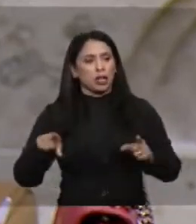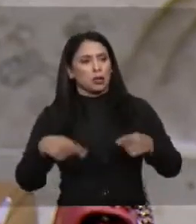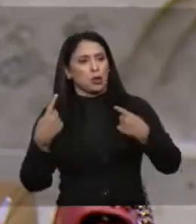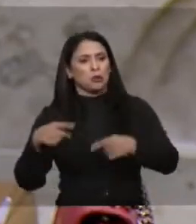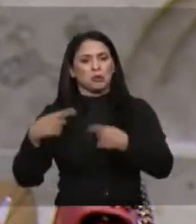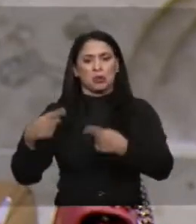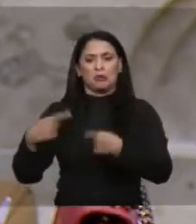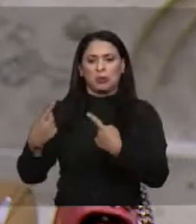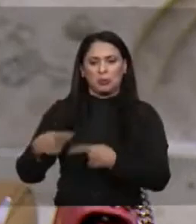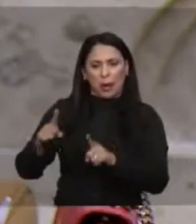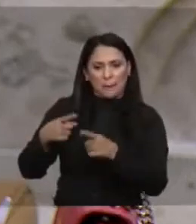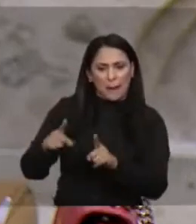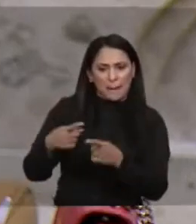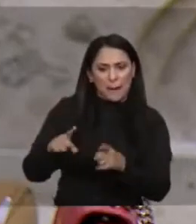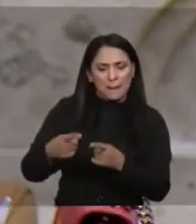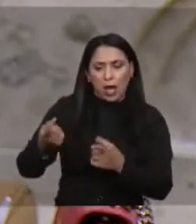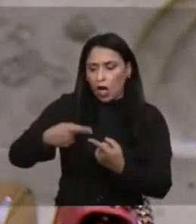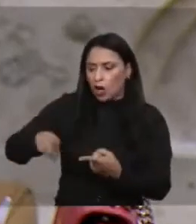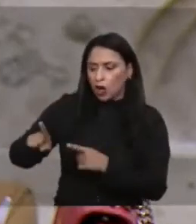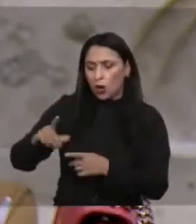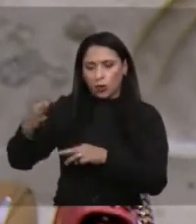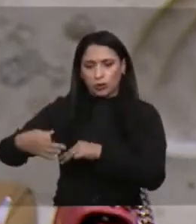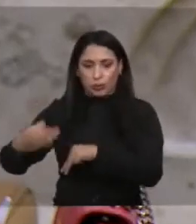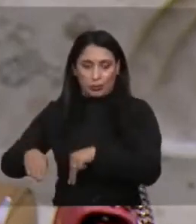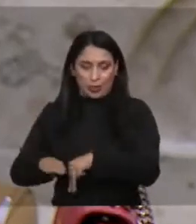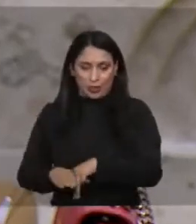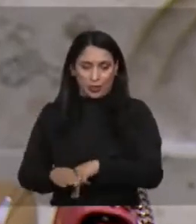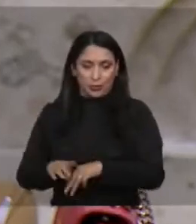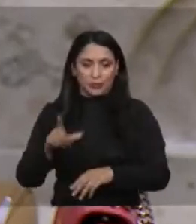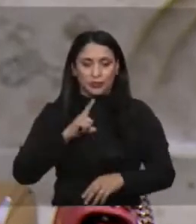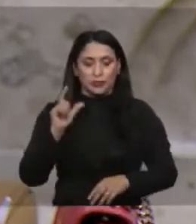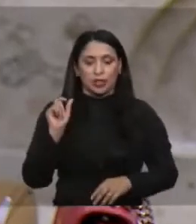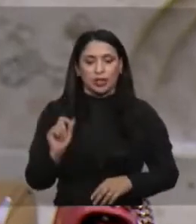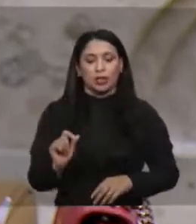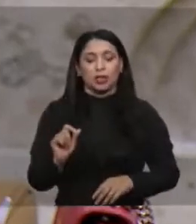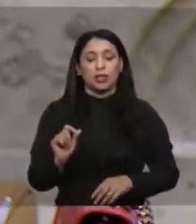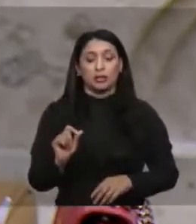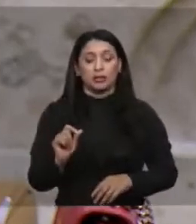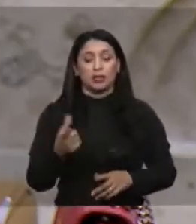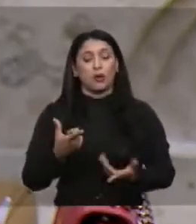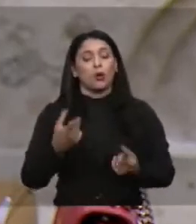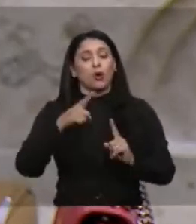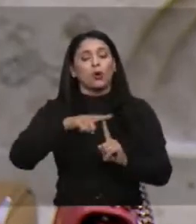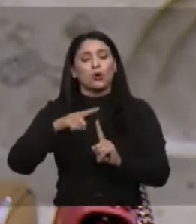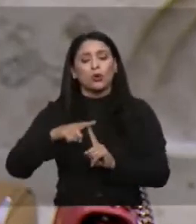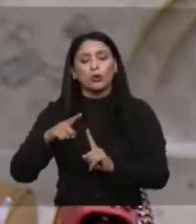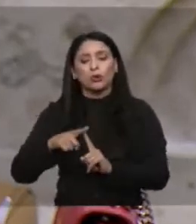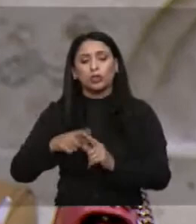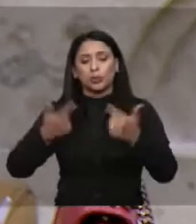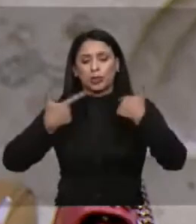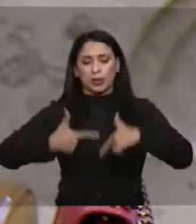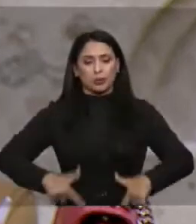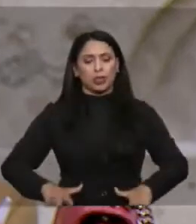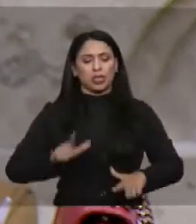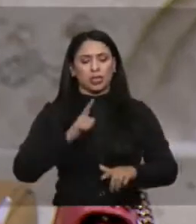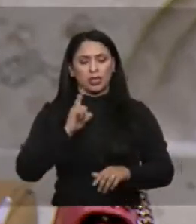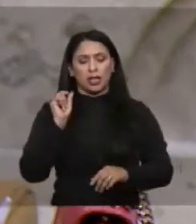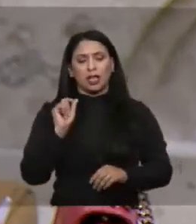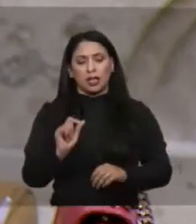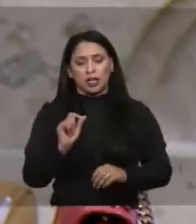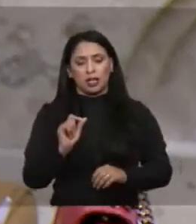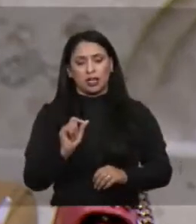e tentativas de coação contra o magistrado. No que se refere a suscitada atipicidade em razão da imunidade, os